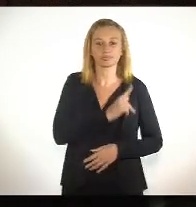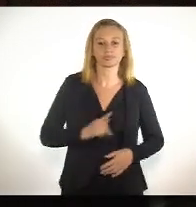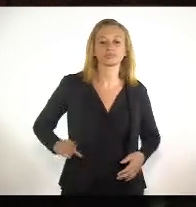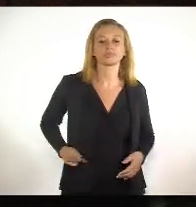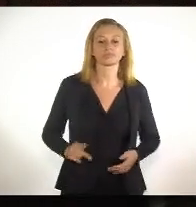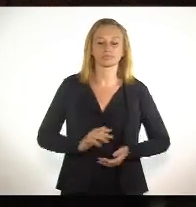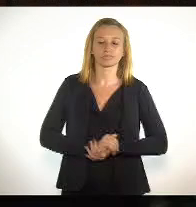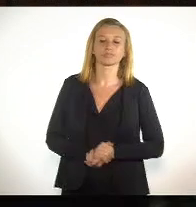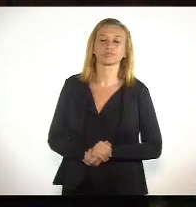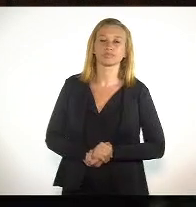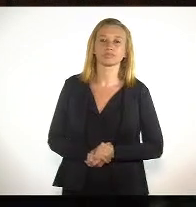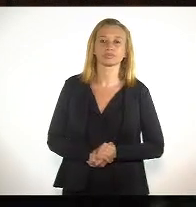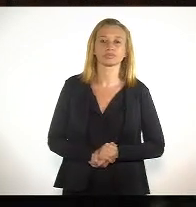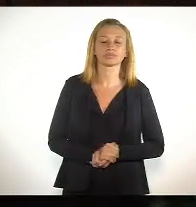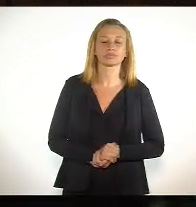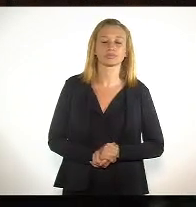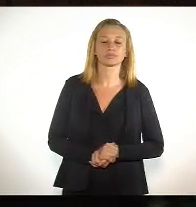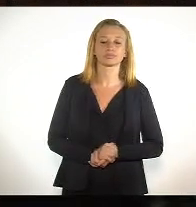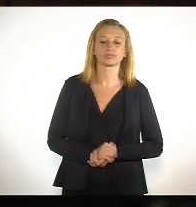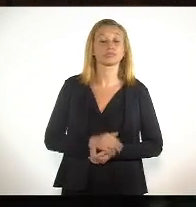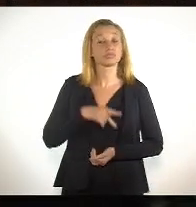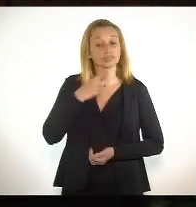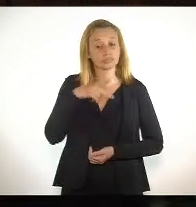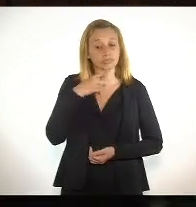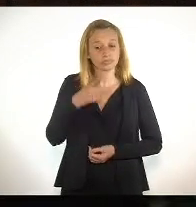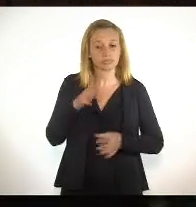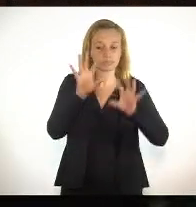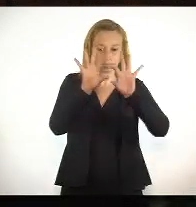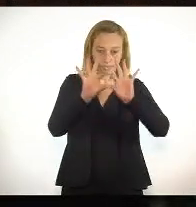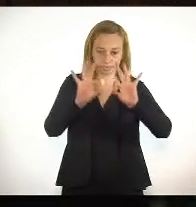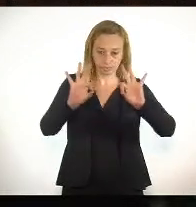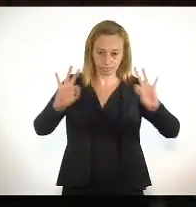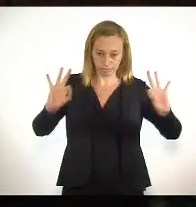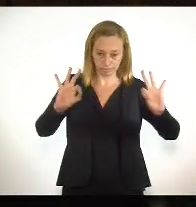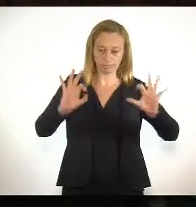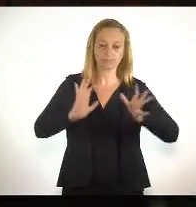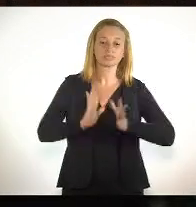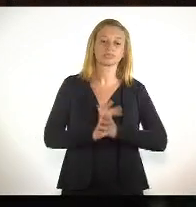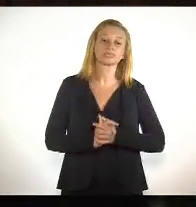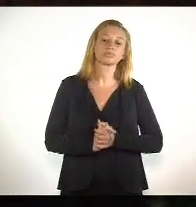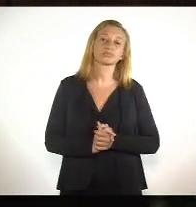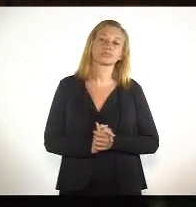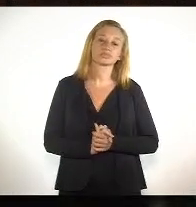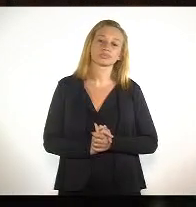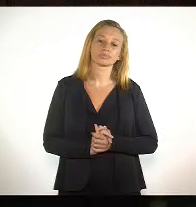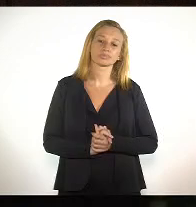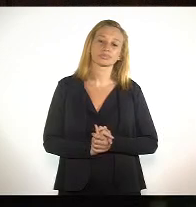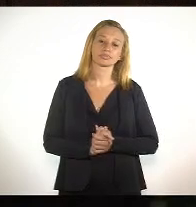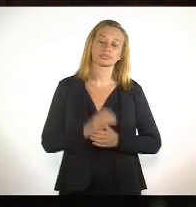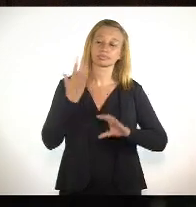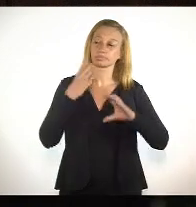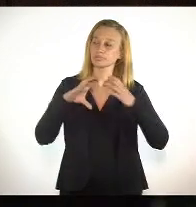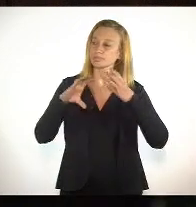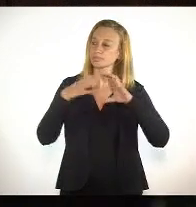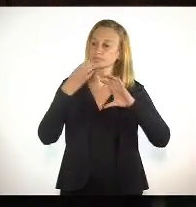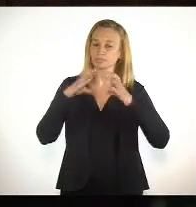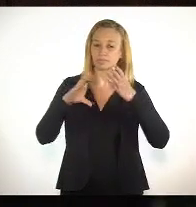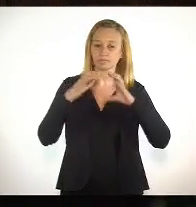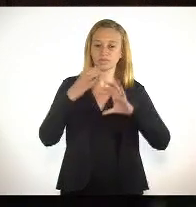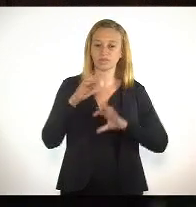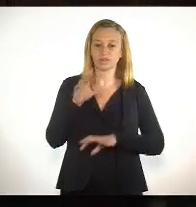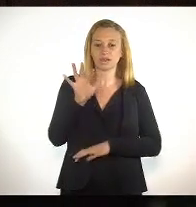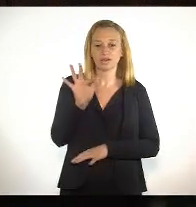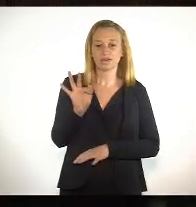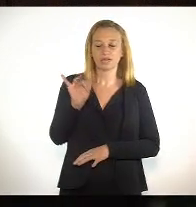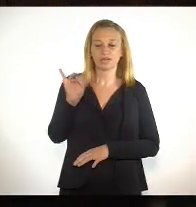aqui de recitar um trecho de uma bela canção chamada Fibra